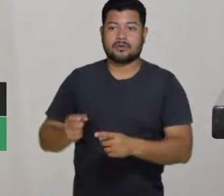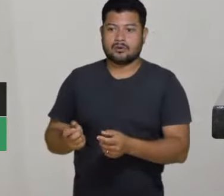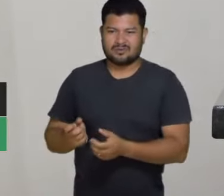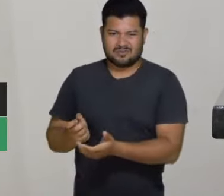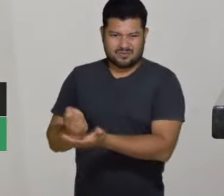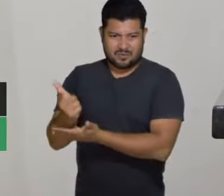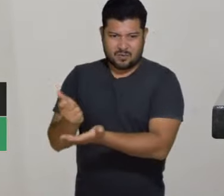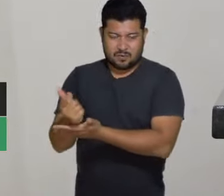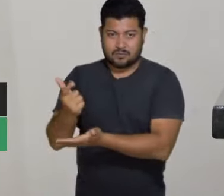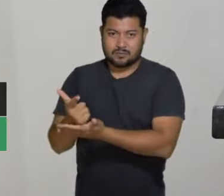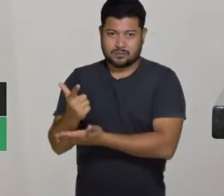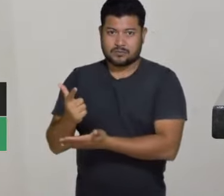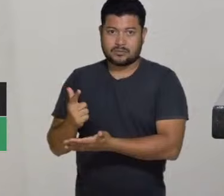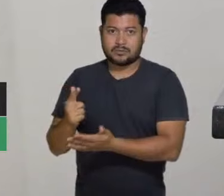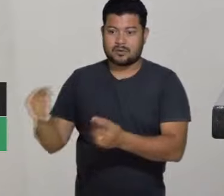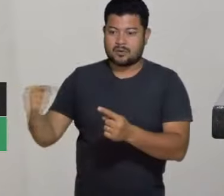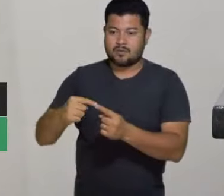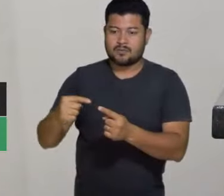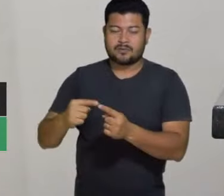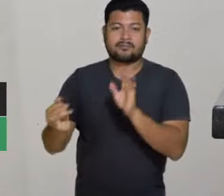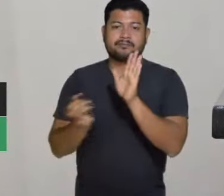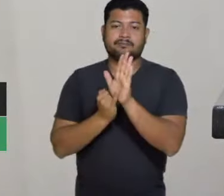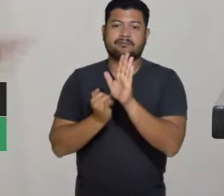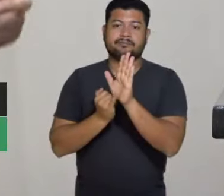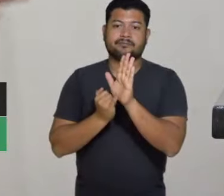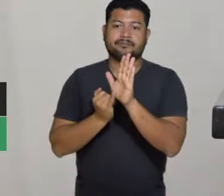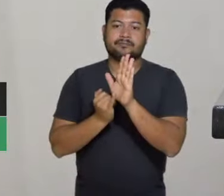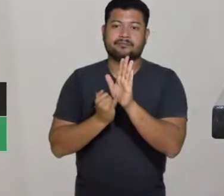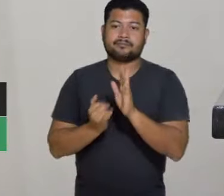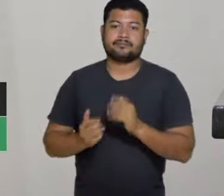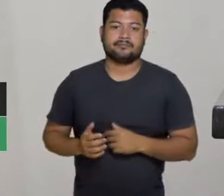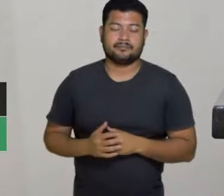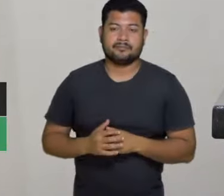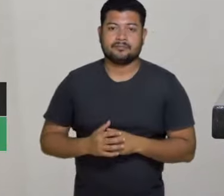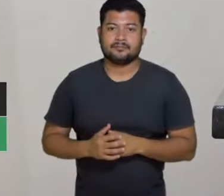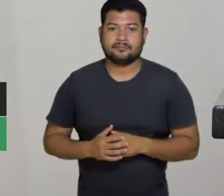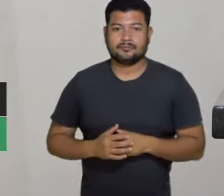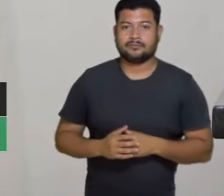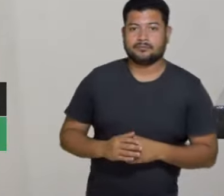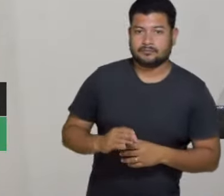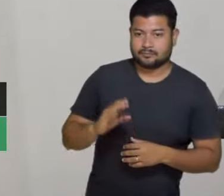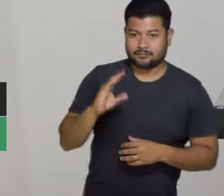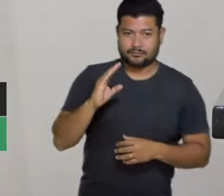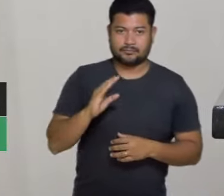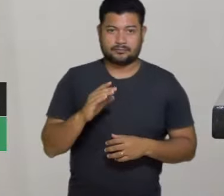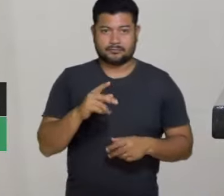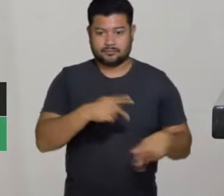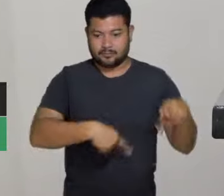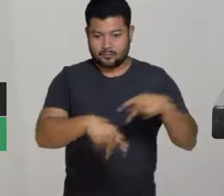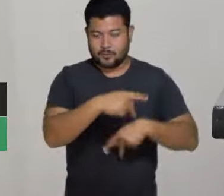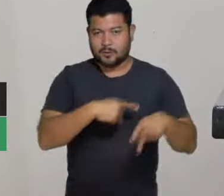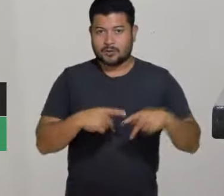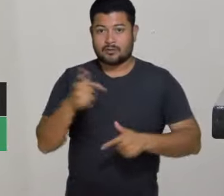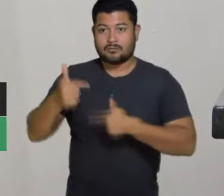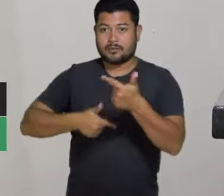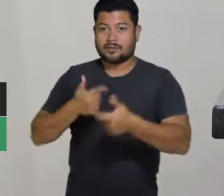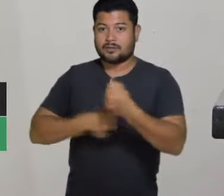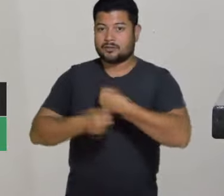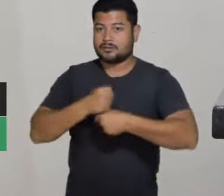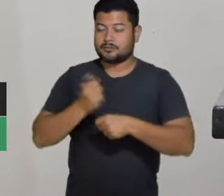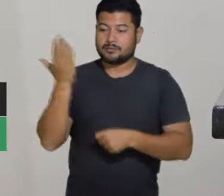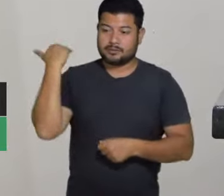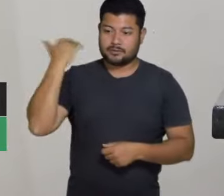carnaval são impostos. O brasileiro, no ano passado, trabalhou 147 dias para pagar impostos.